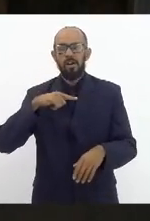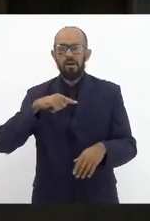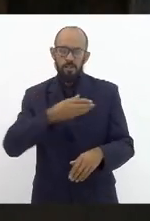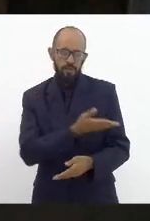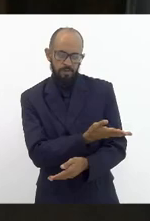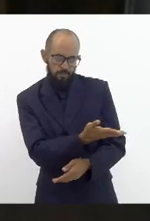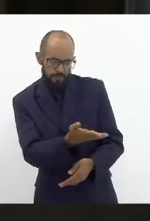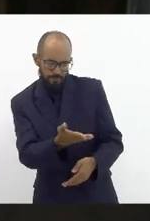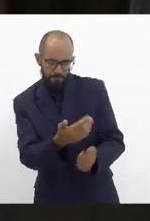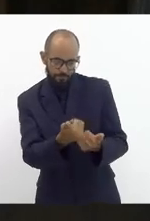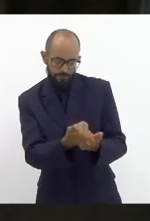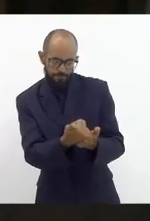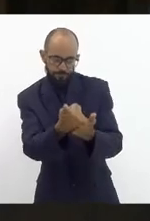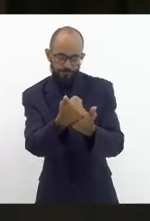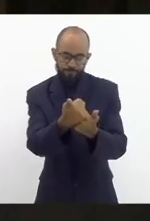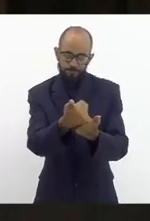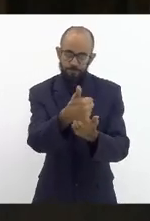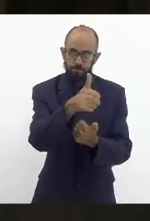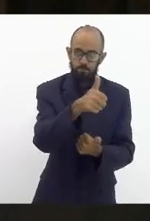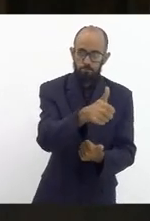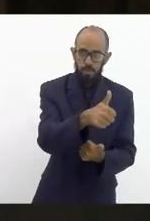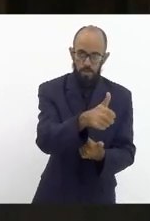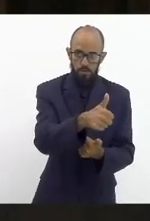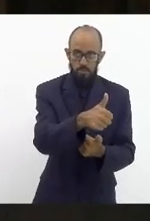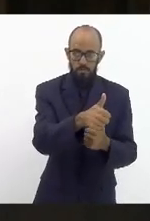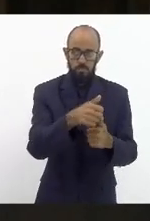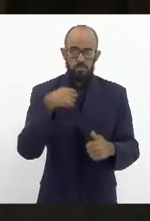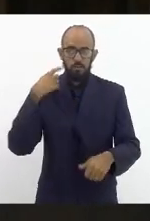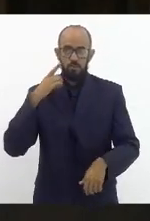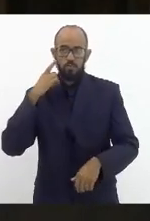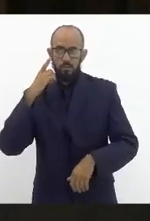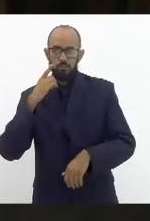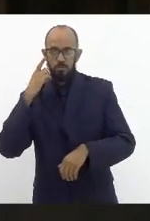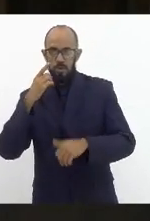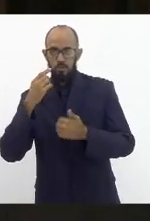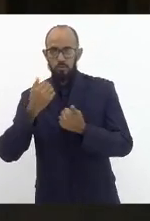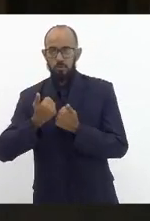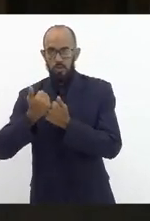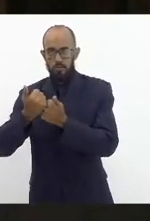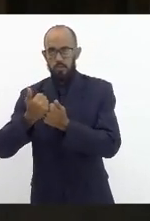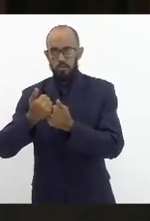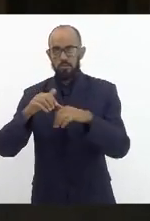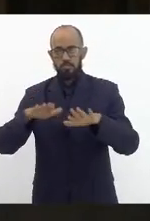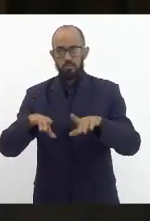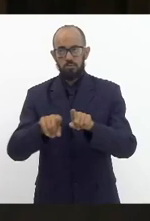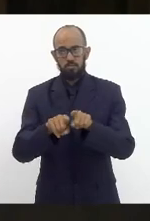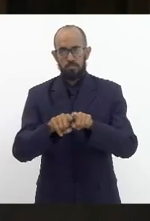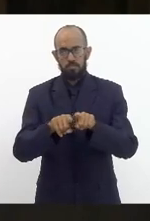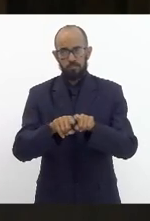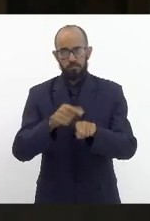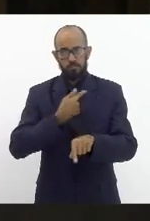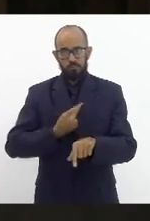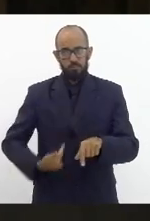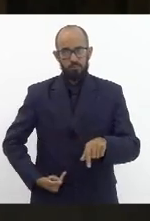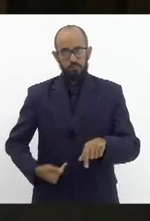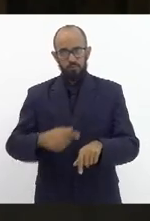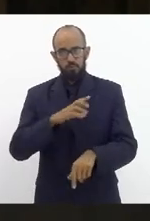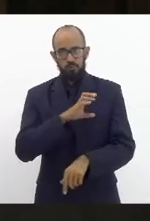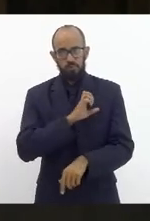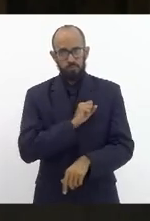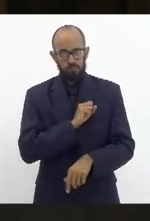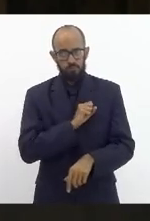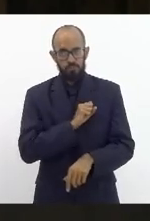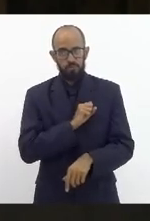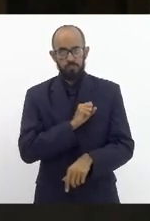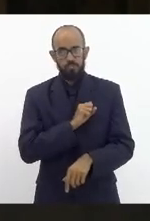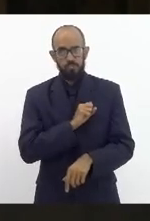muito bem amparados pelos parlamentares que defendem a causa, mas estão amparados por um governador que ama a segurança pública e ama a Polícia